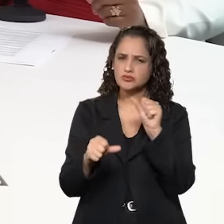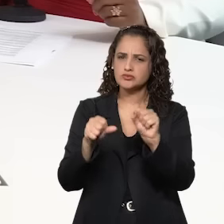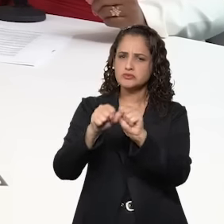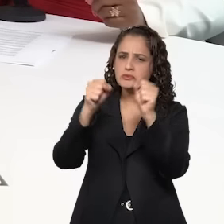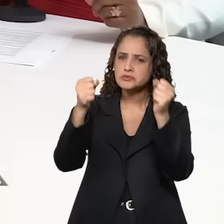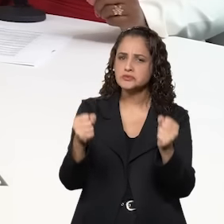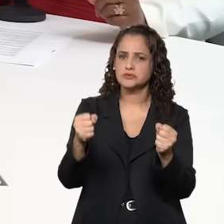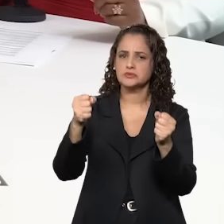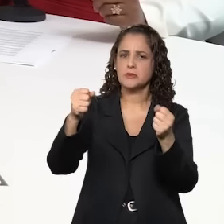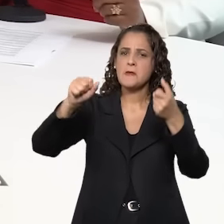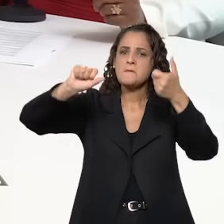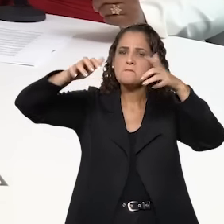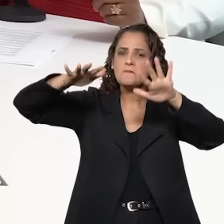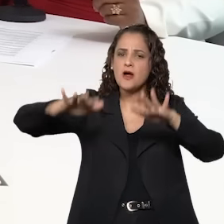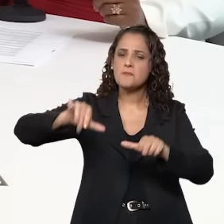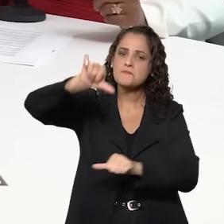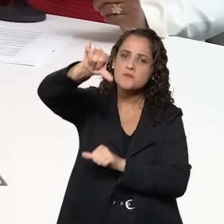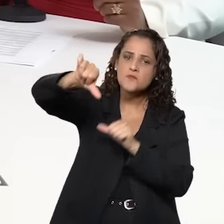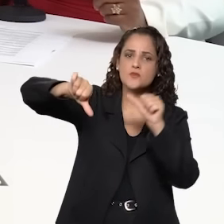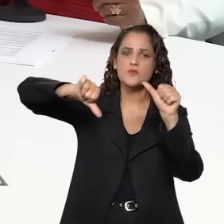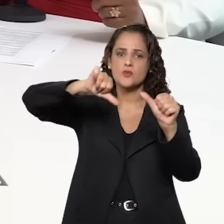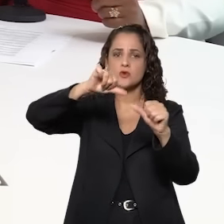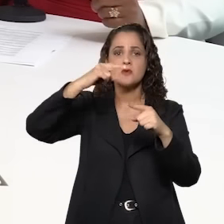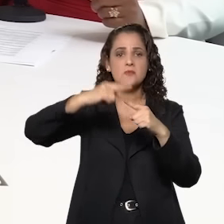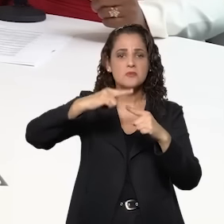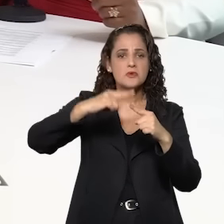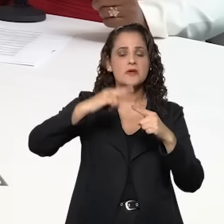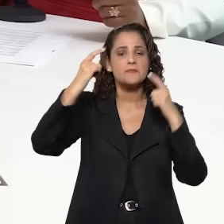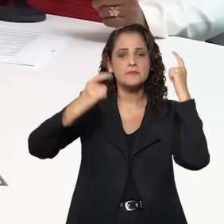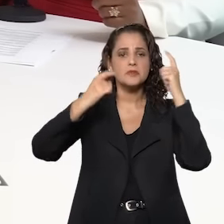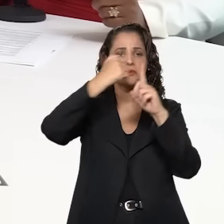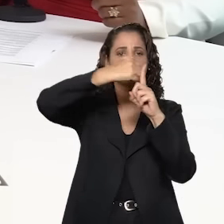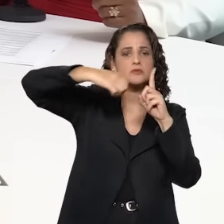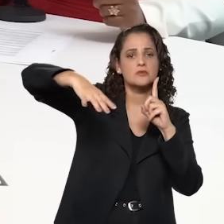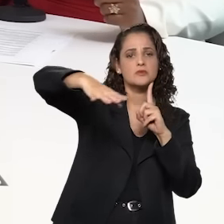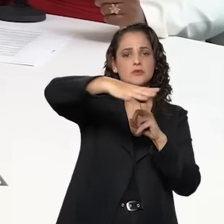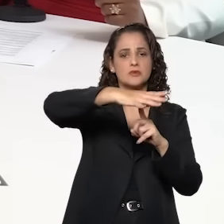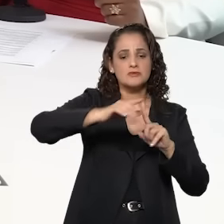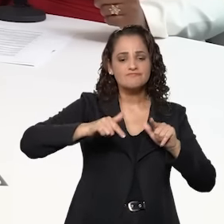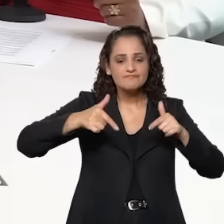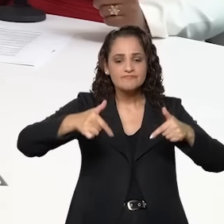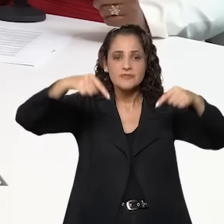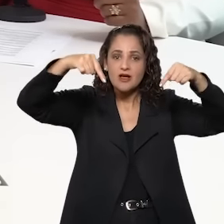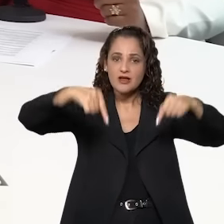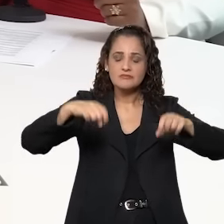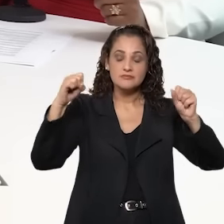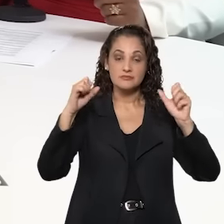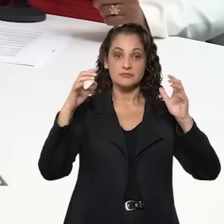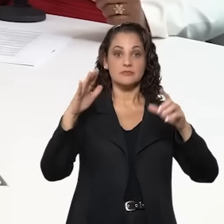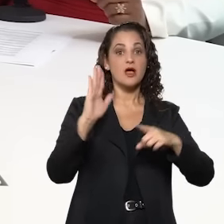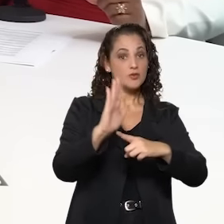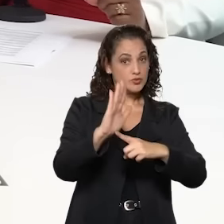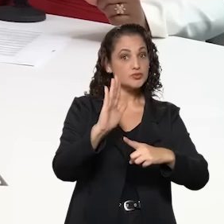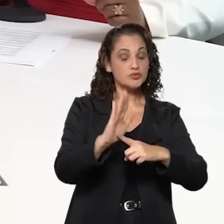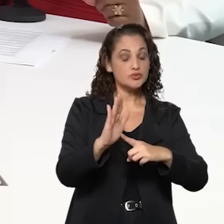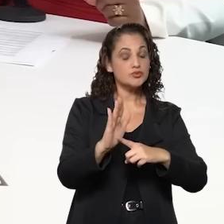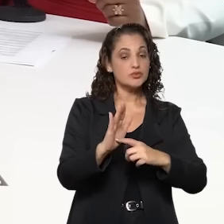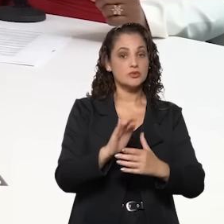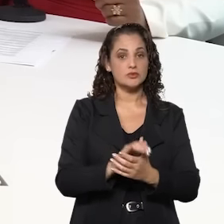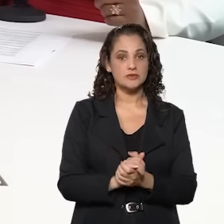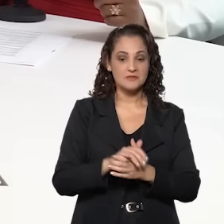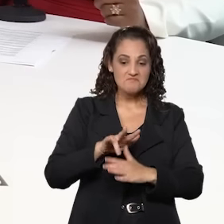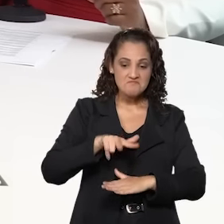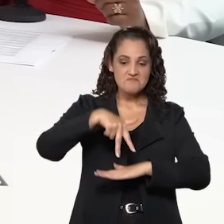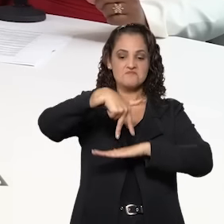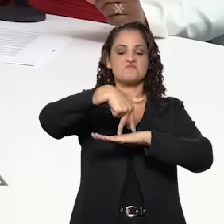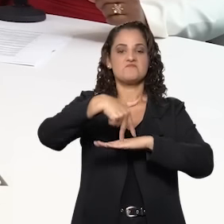social pode ser desconstruído e iniciativas como essa inclusive que a gente tá fazendo aqui no insites acabam contribuindo para esse lugar onde